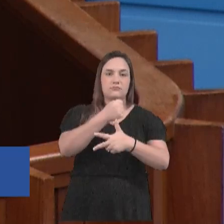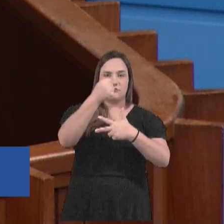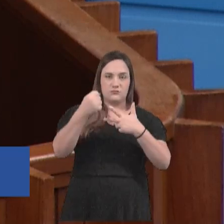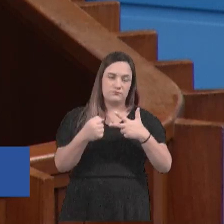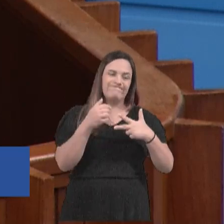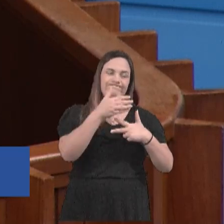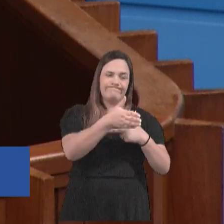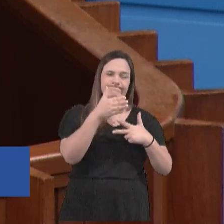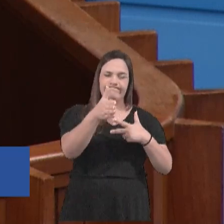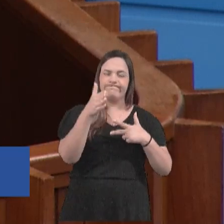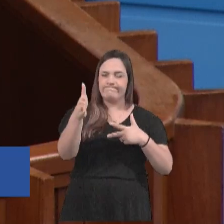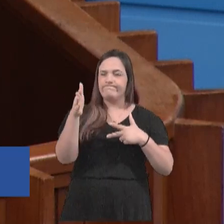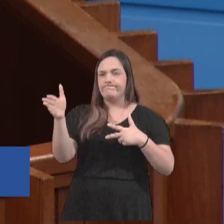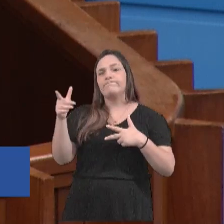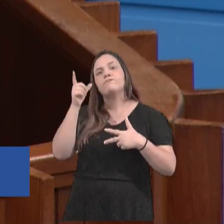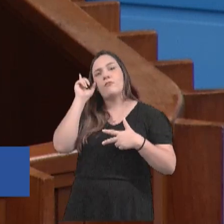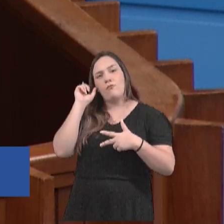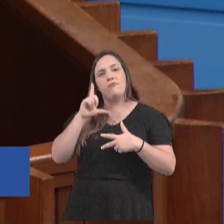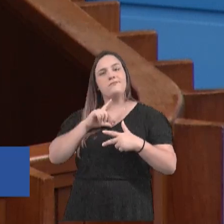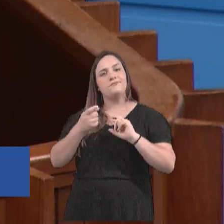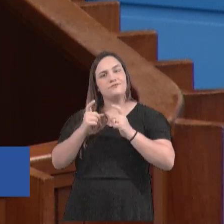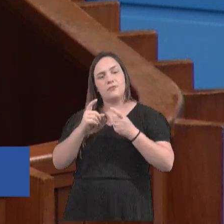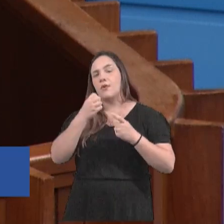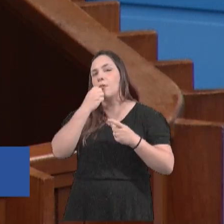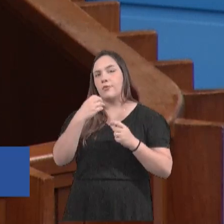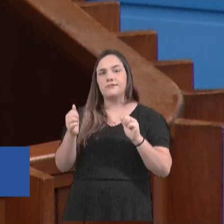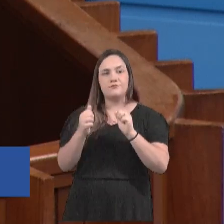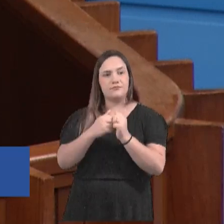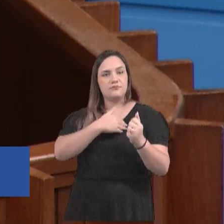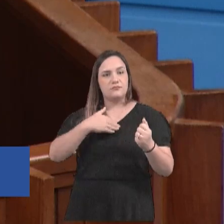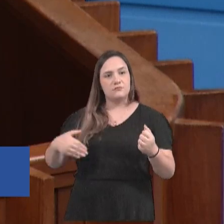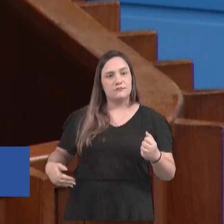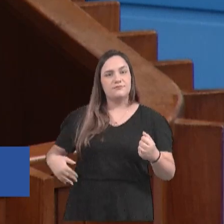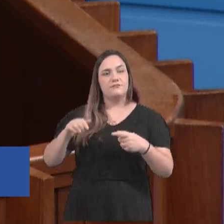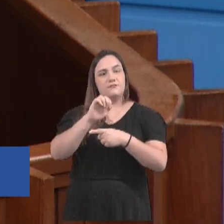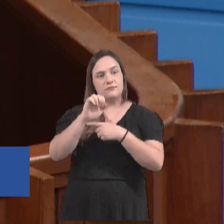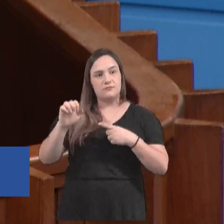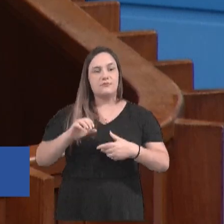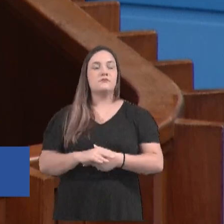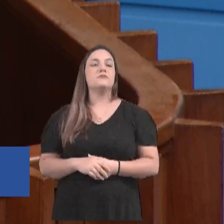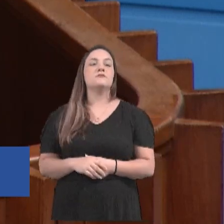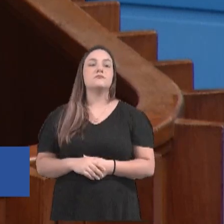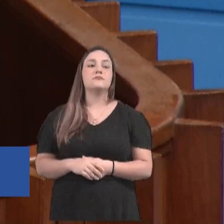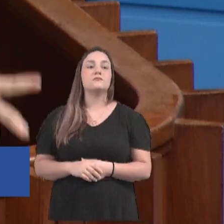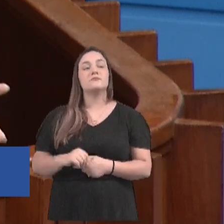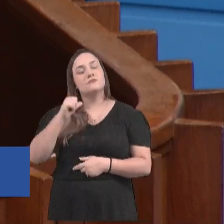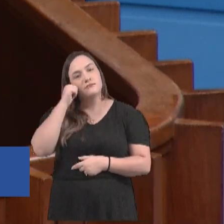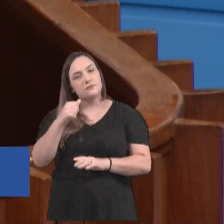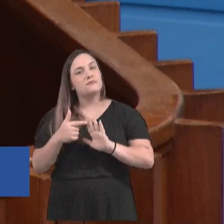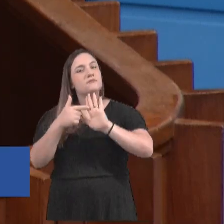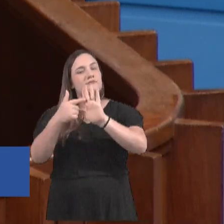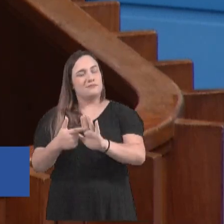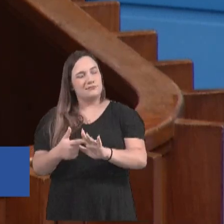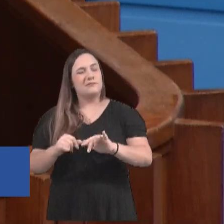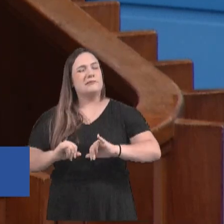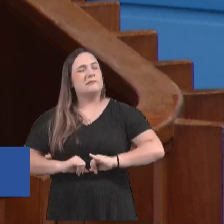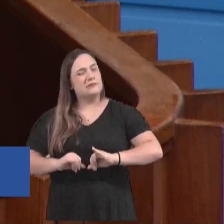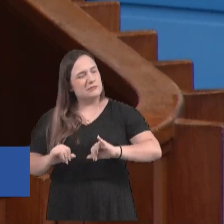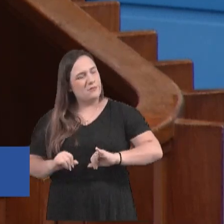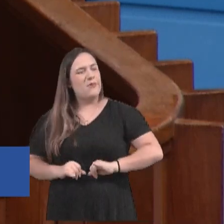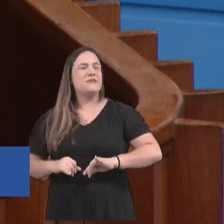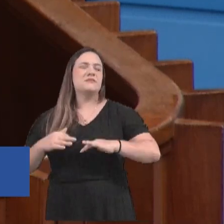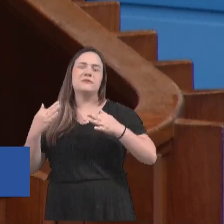ontem tivemos uma reunião bastante produtiva com o governo do Estado, onde as mulheres apresentaram as suas dores, algumas vítimas